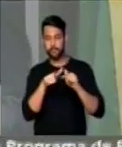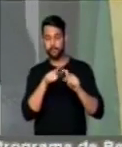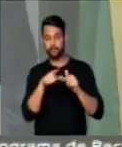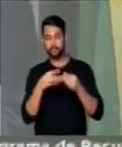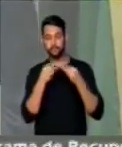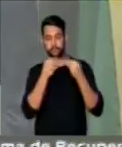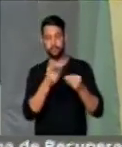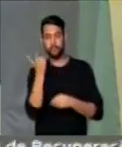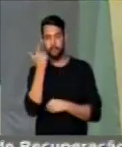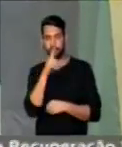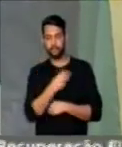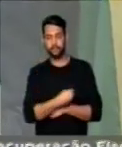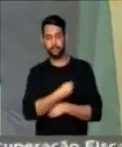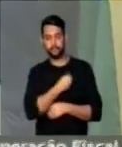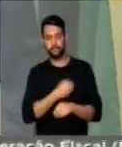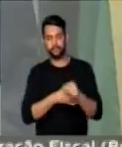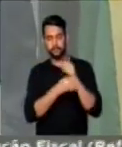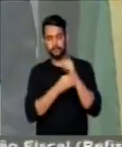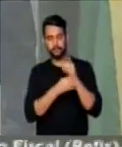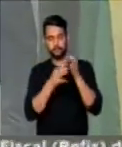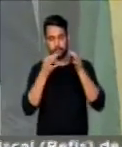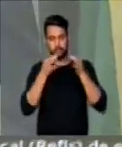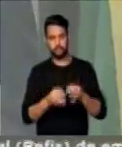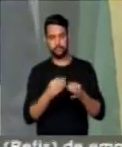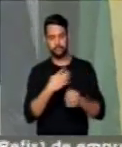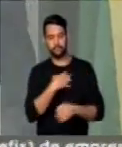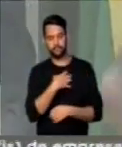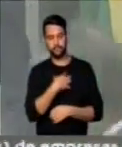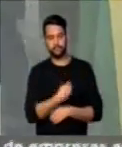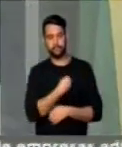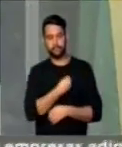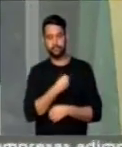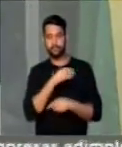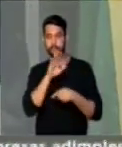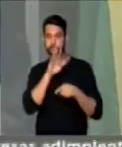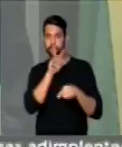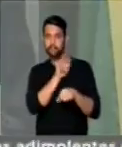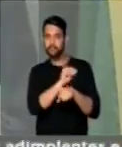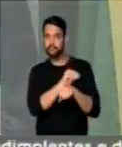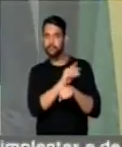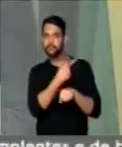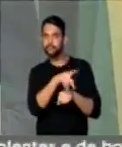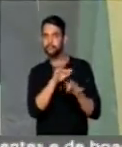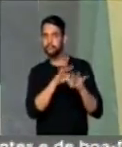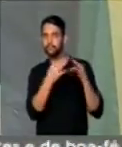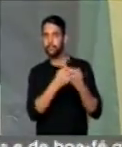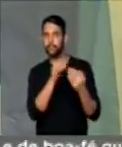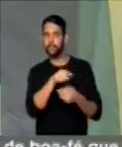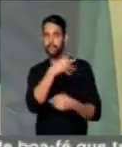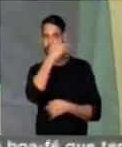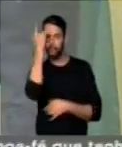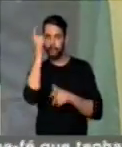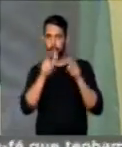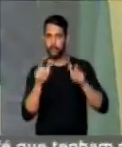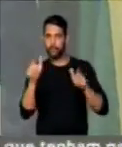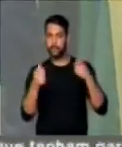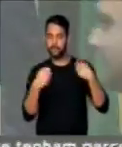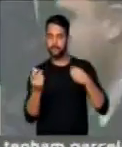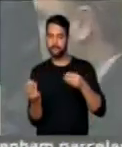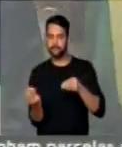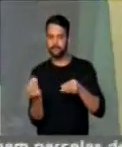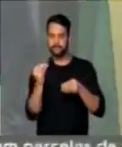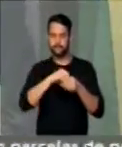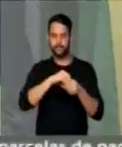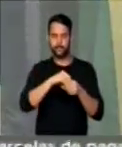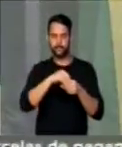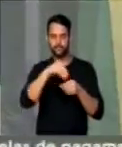dê garantia, lhe dê dignidade, muitas vezes, para o sustento das suas famílias. E essas pessoas precisam ser